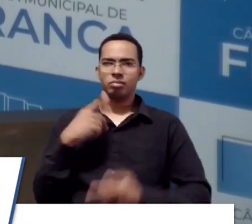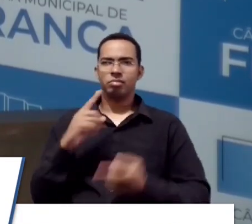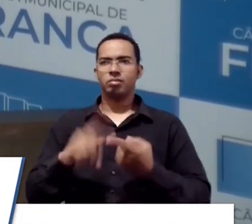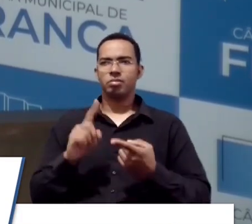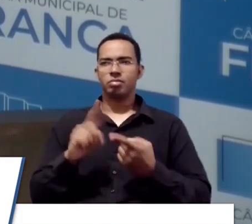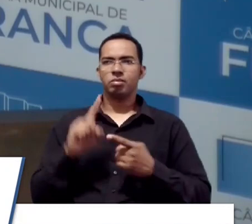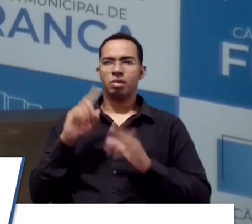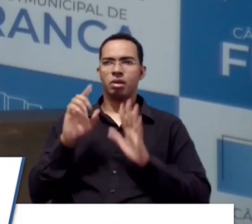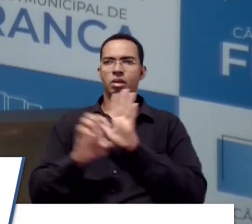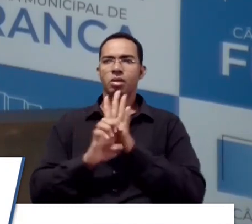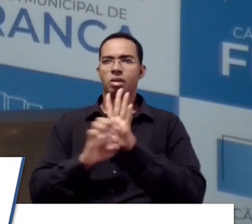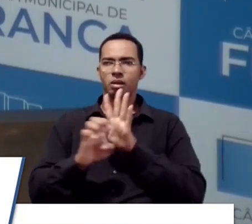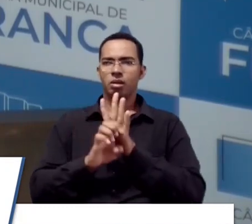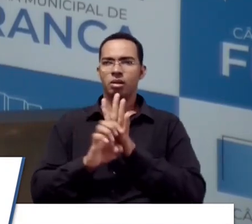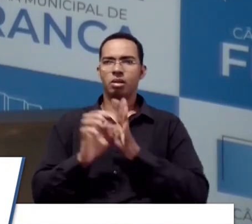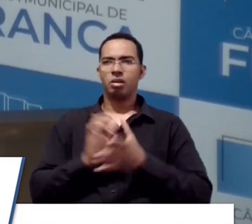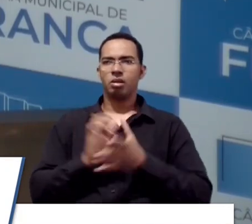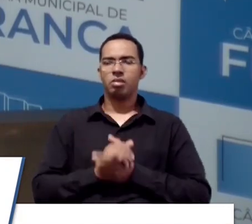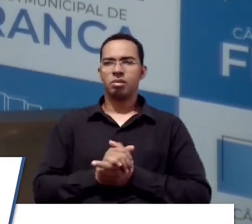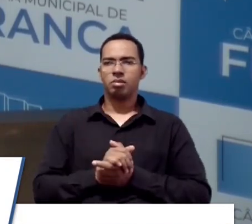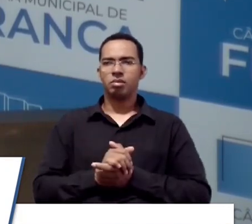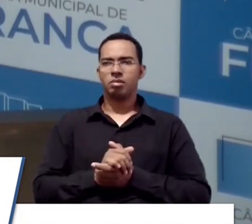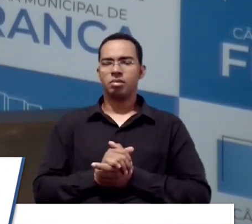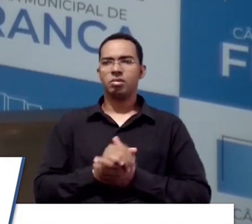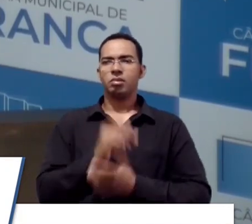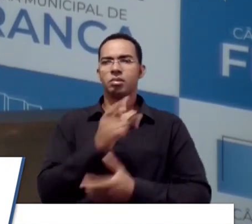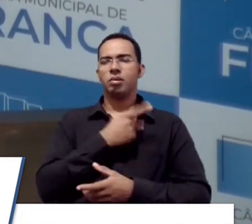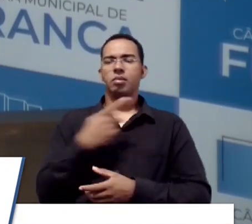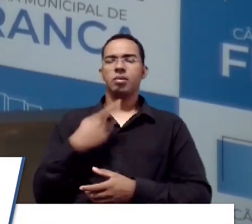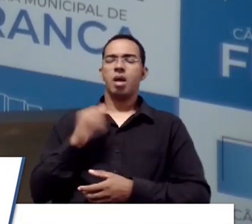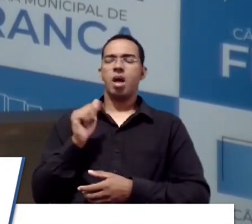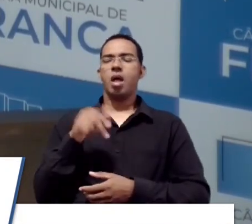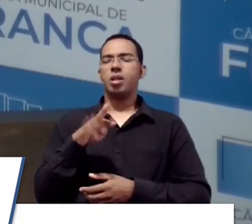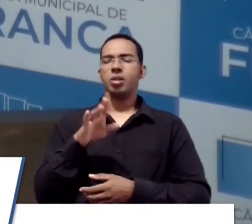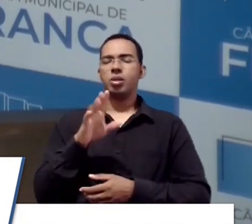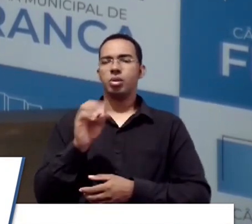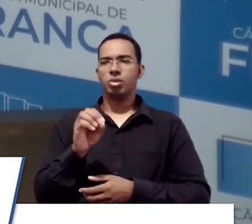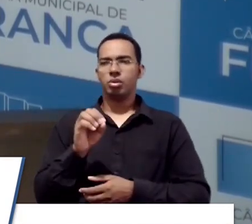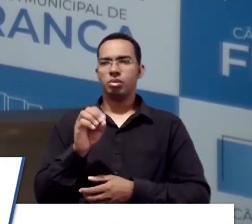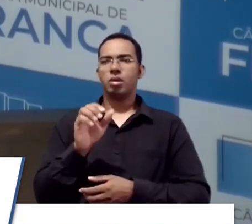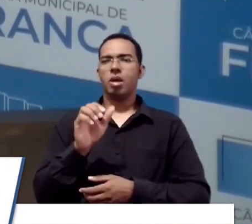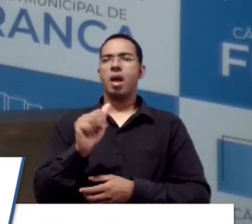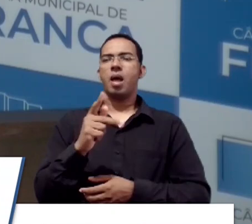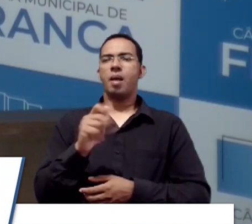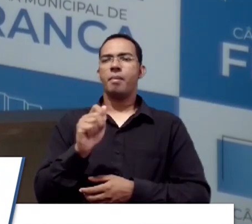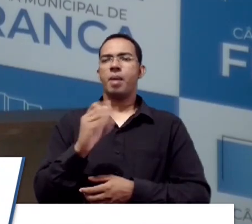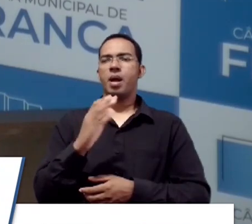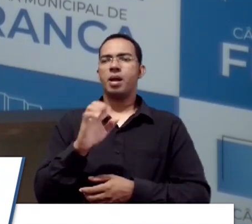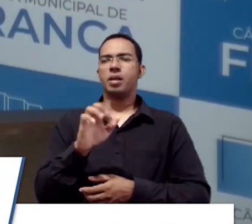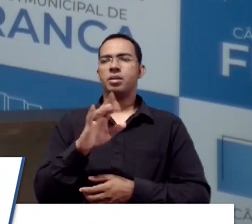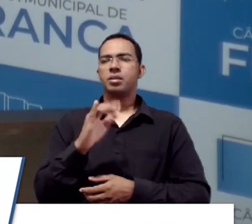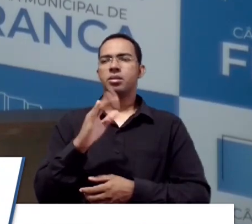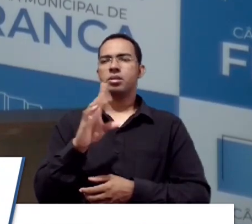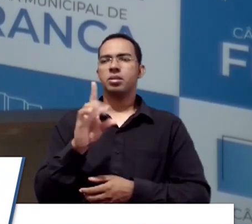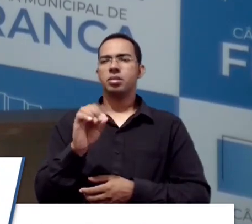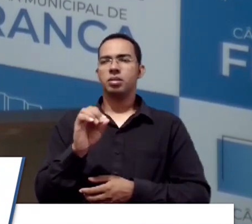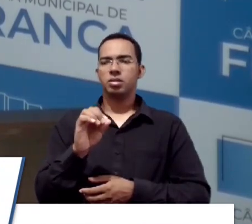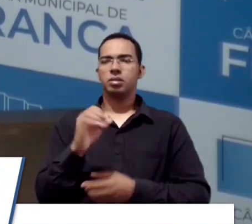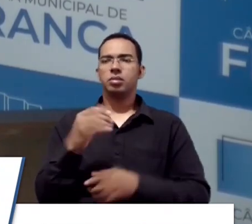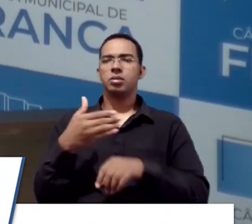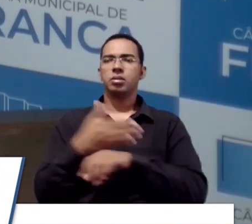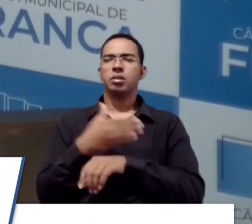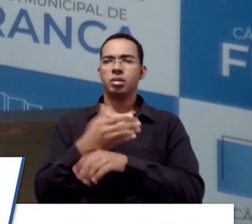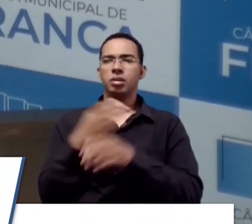nossa igreja, a Igreja do Evangelho Quadrangular, pastor Antônio Tomás, pastor Aparecido, lá de Patrocínio Paulista, faz parte do campo da